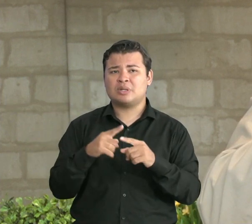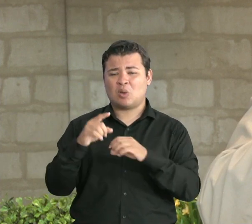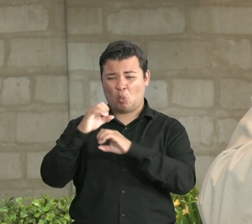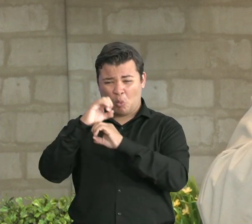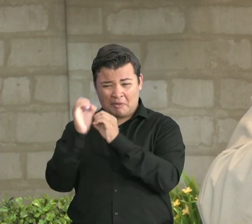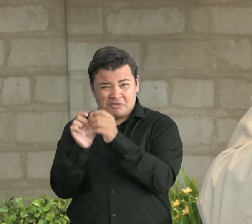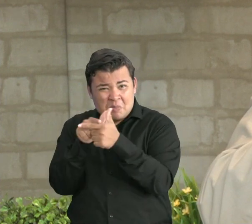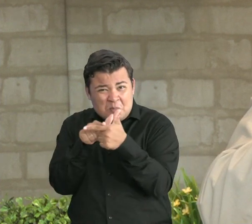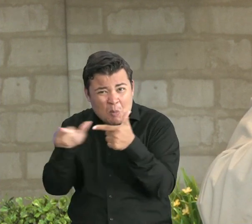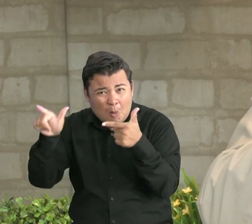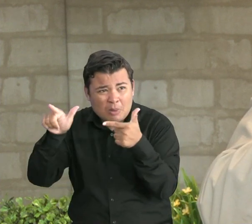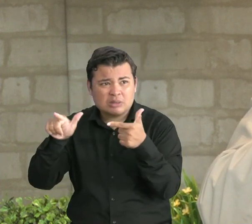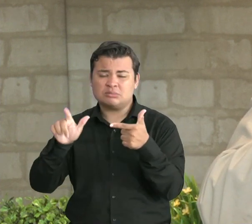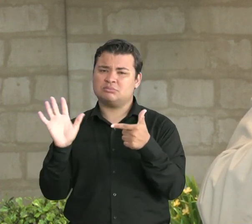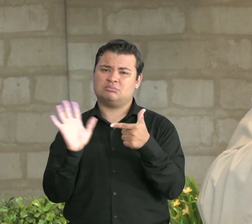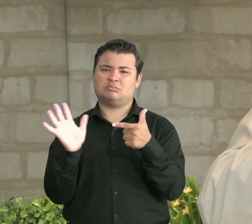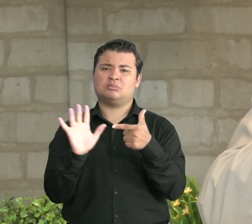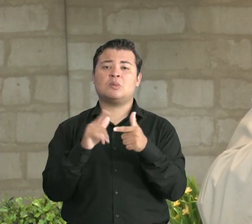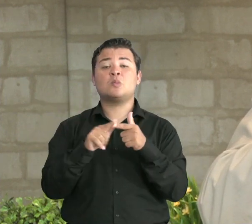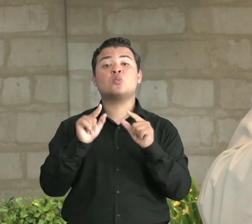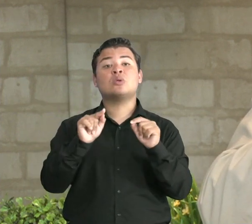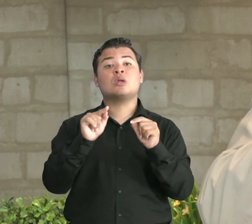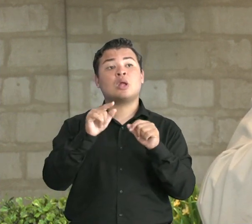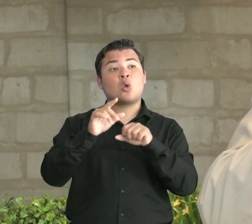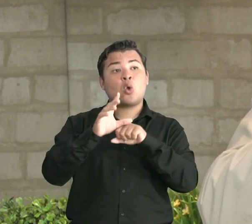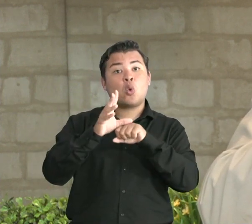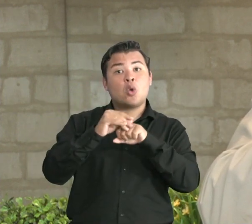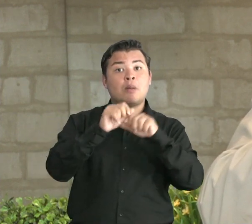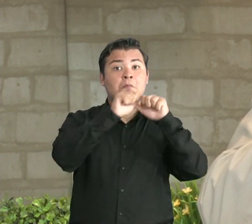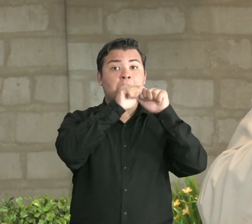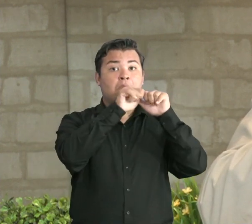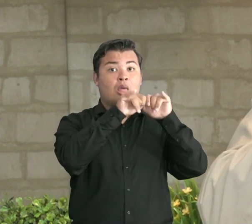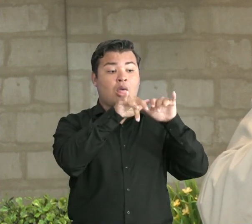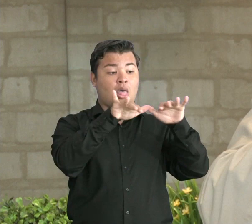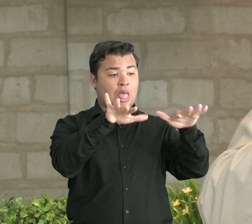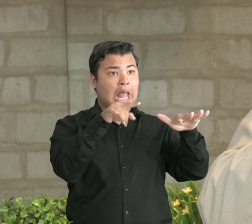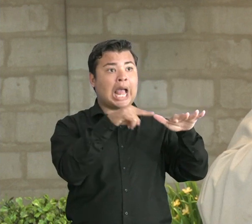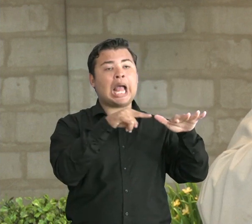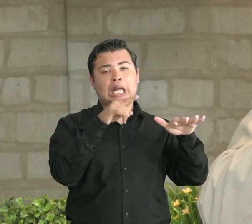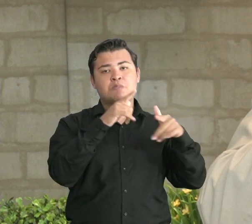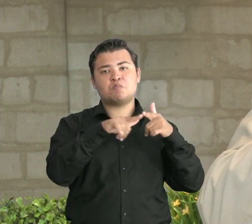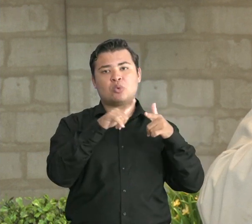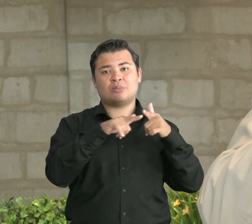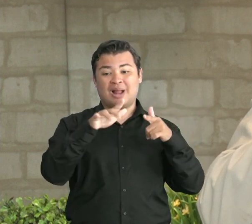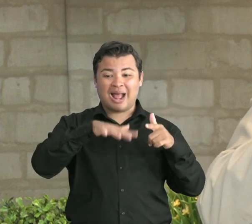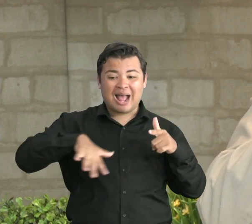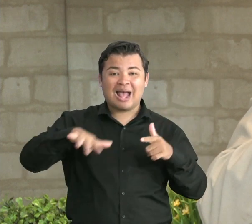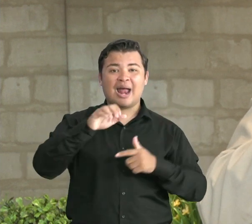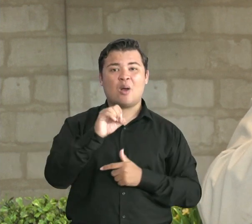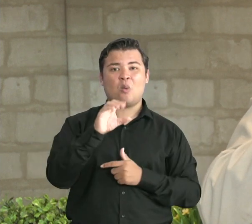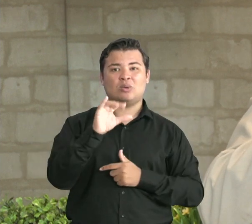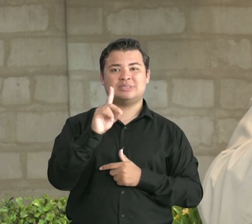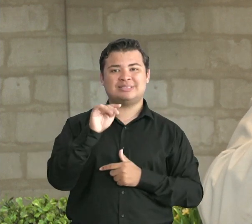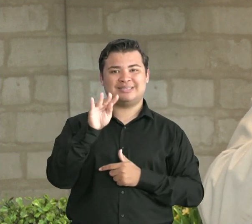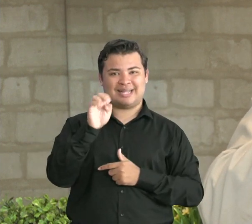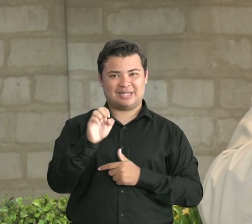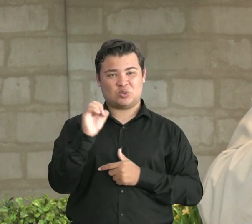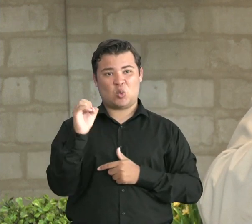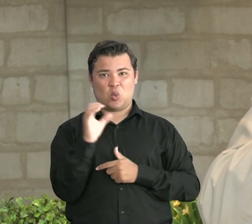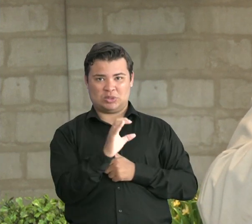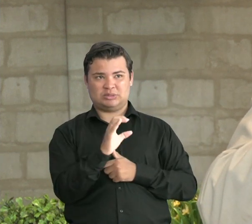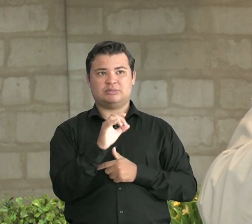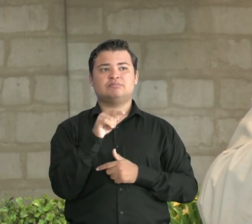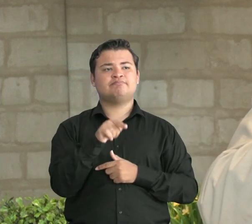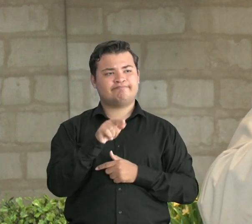universidade, é uma crise de uma certa forma de saber e postulação do saber no Ocidente, na cultura ocidental, que requer